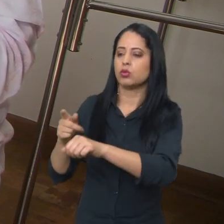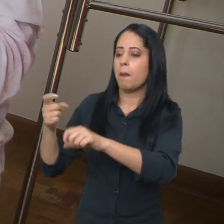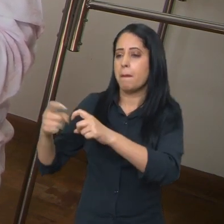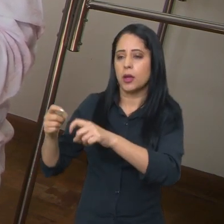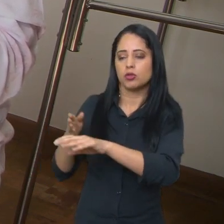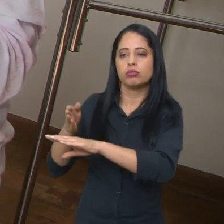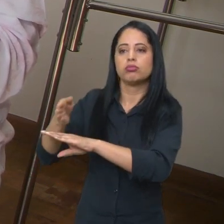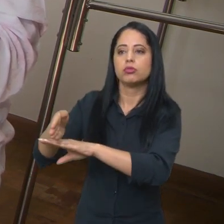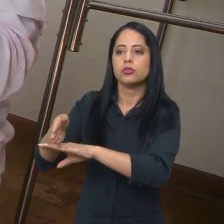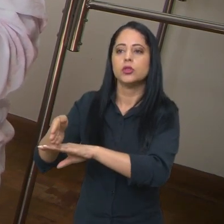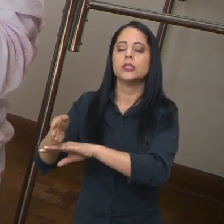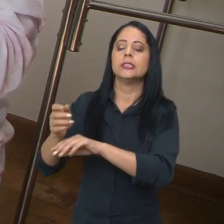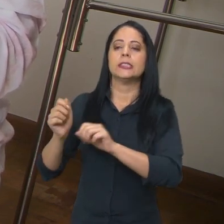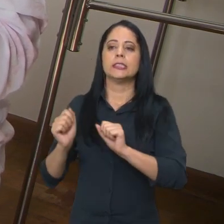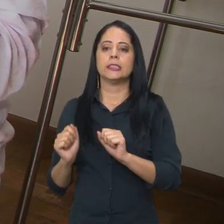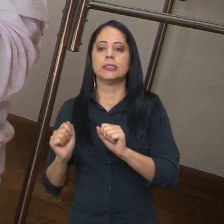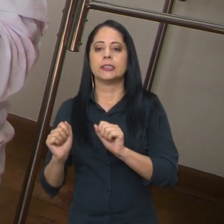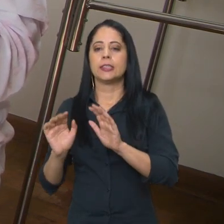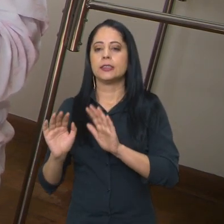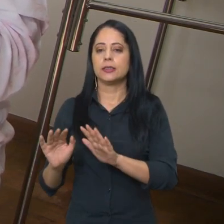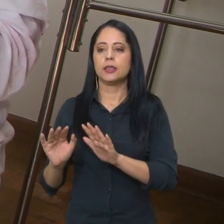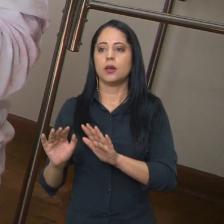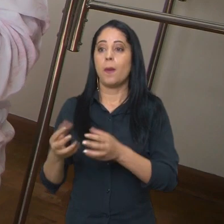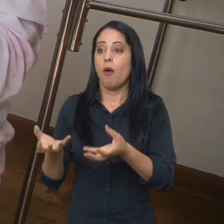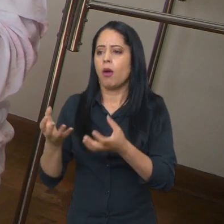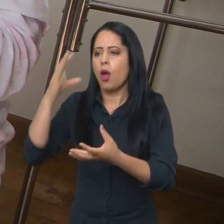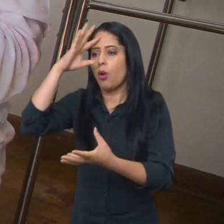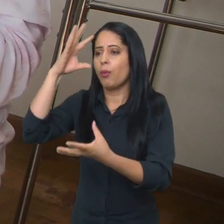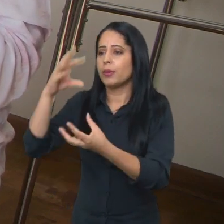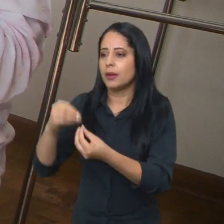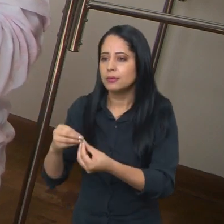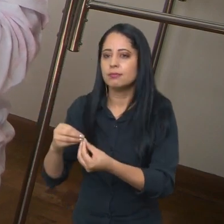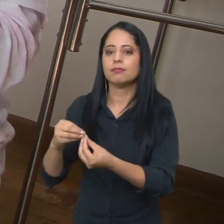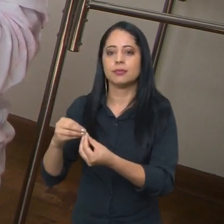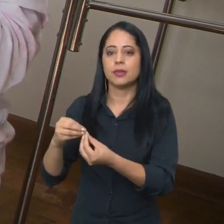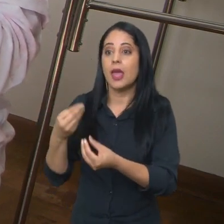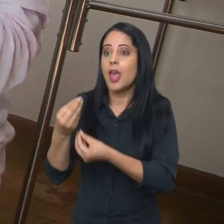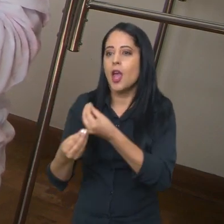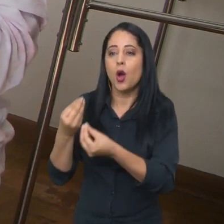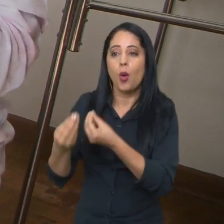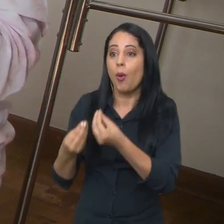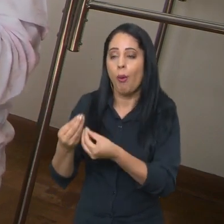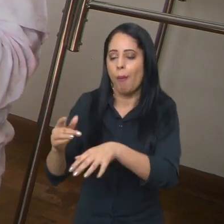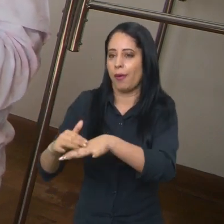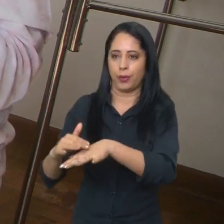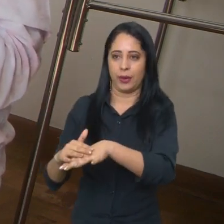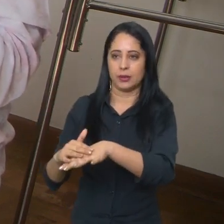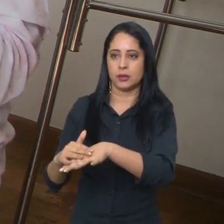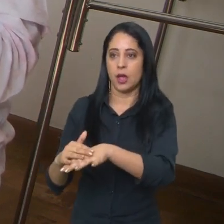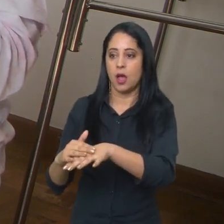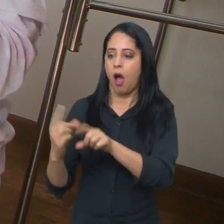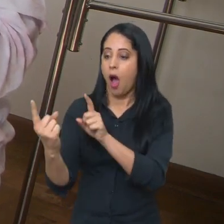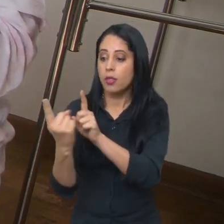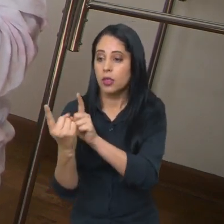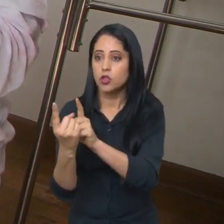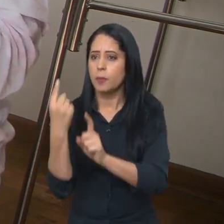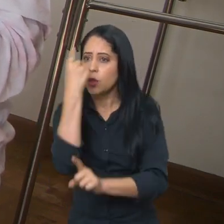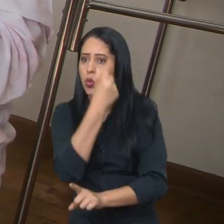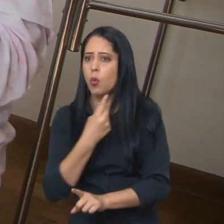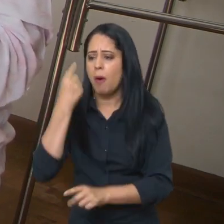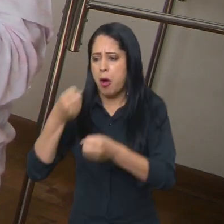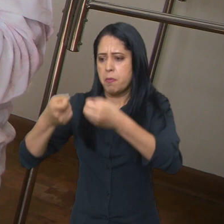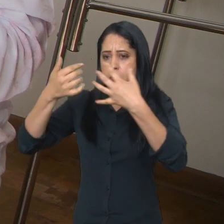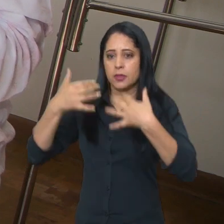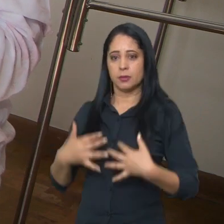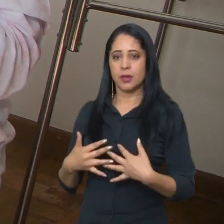aqui de São José dos Campos e para poder entender mais, assim, foi mais ou menos uma hora de consulta e ele me explicou